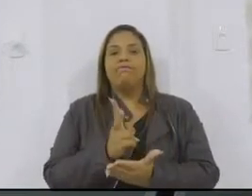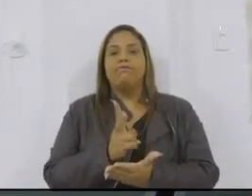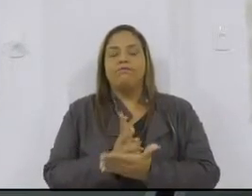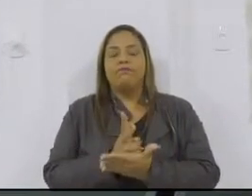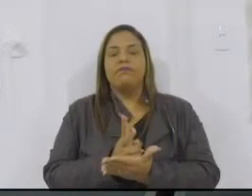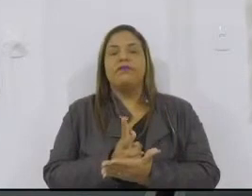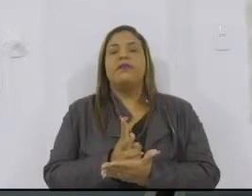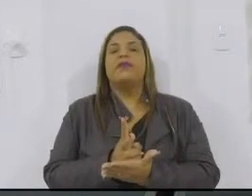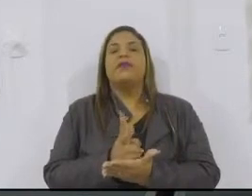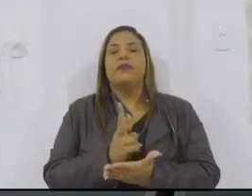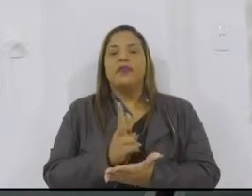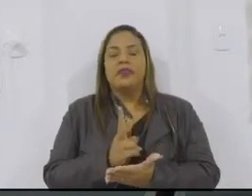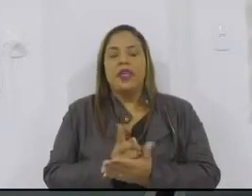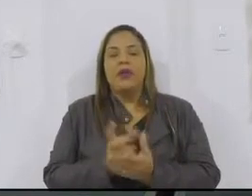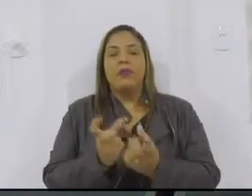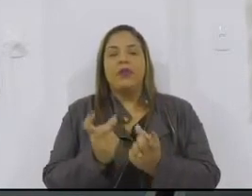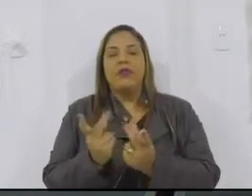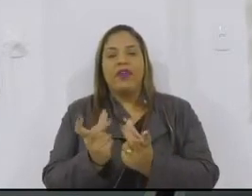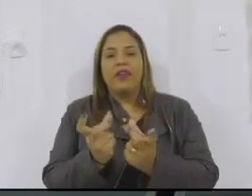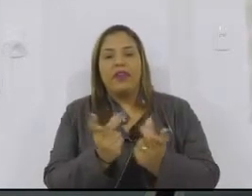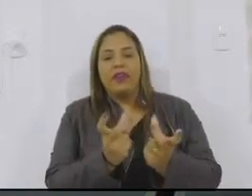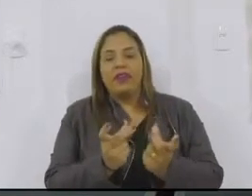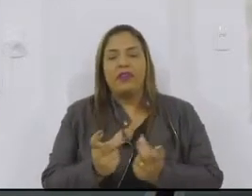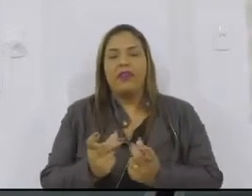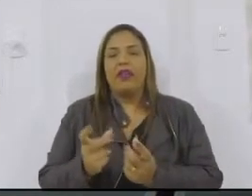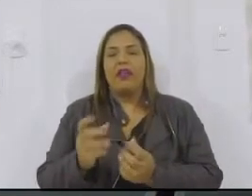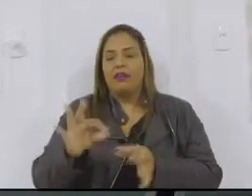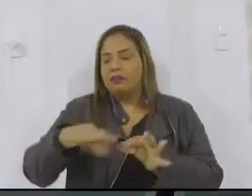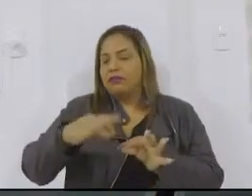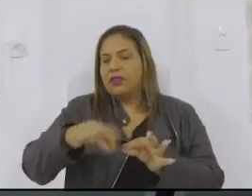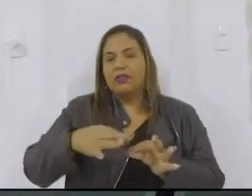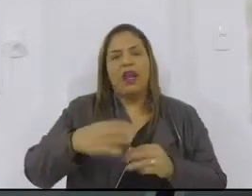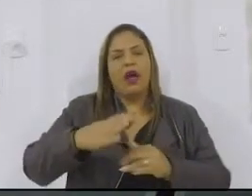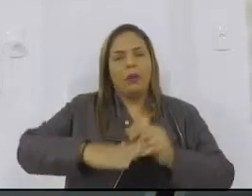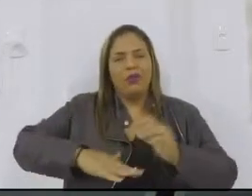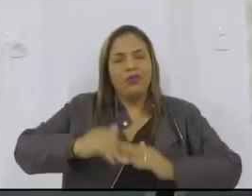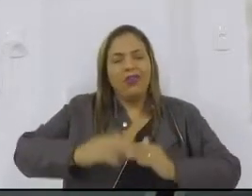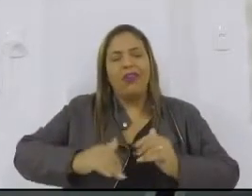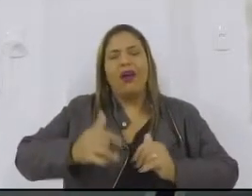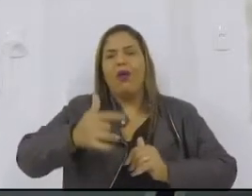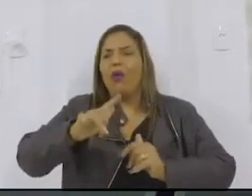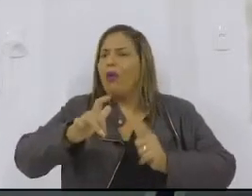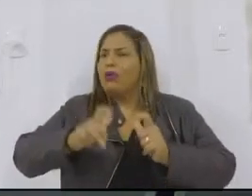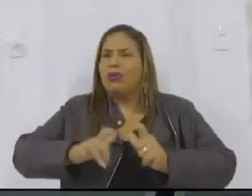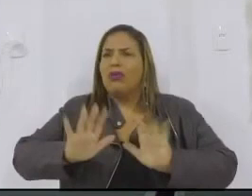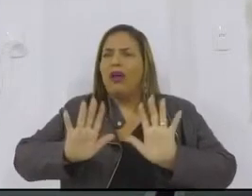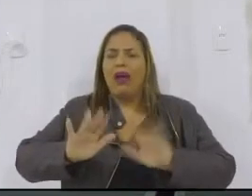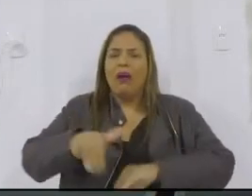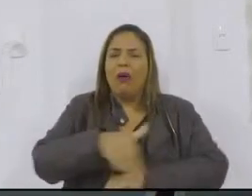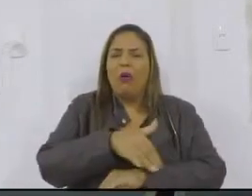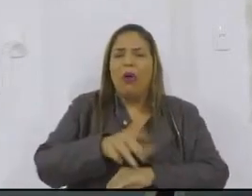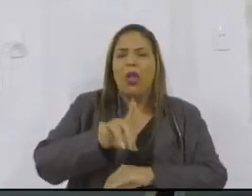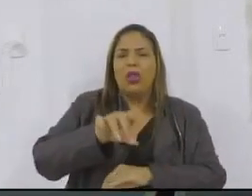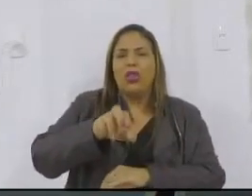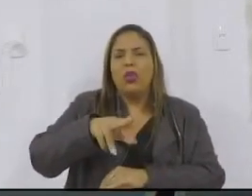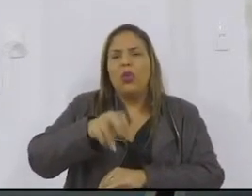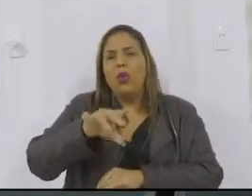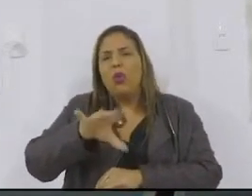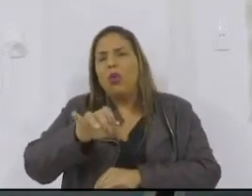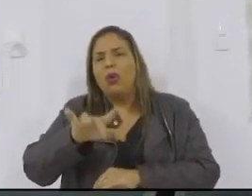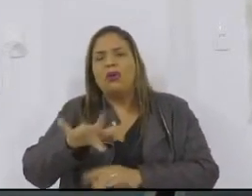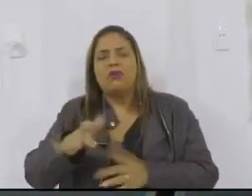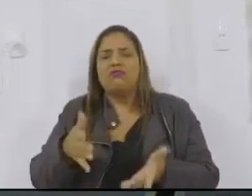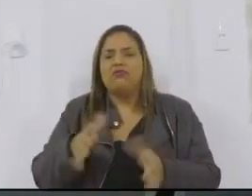produtos agrícolas e também artesanais numa outra área, de repente na rua Dulce Lopes Garcia, pelo menos nos fins de